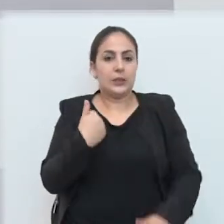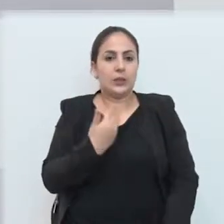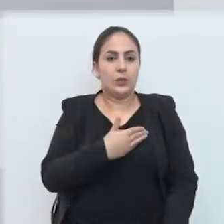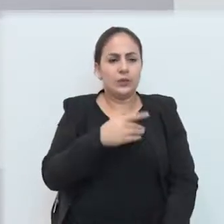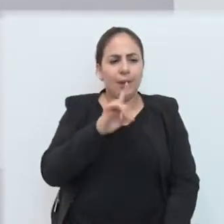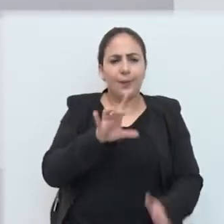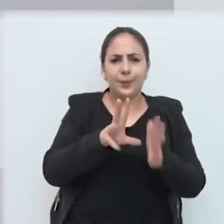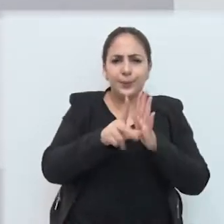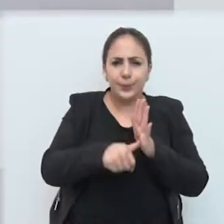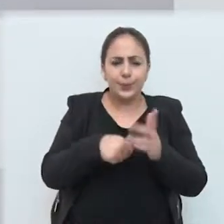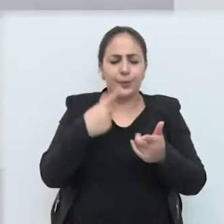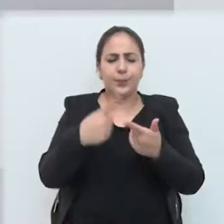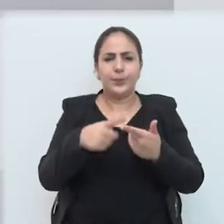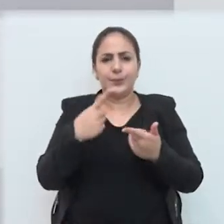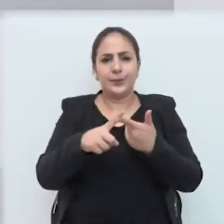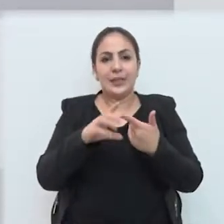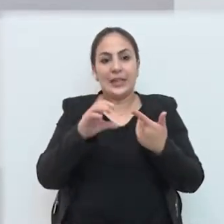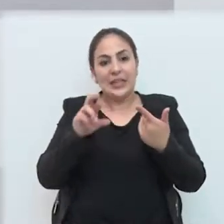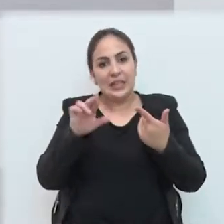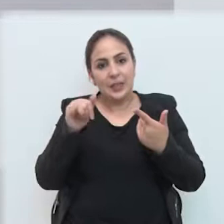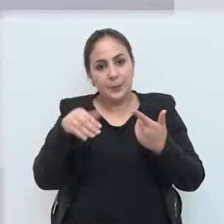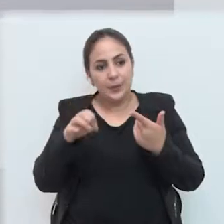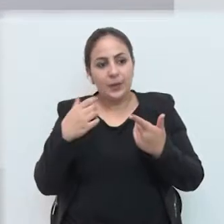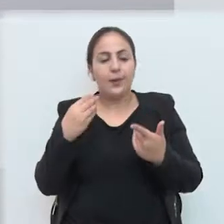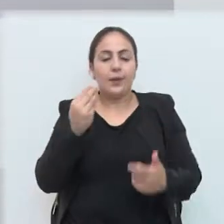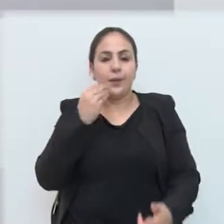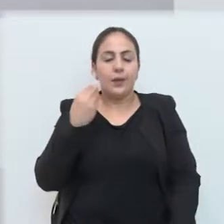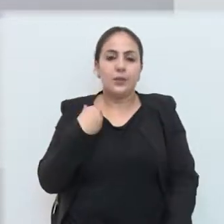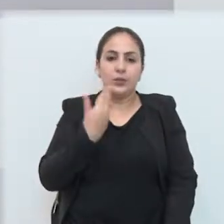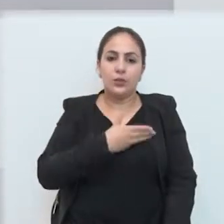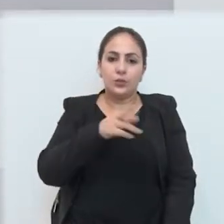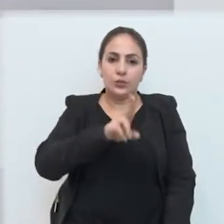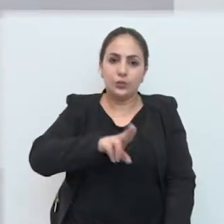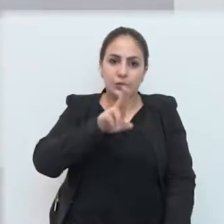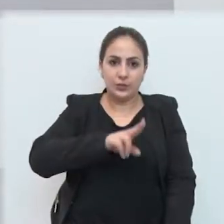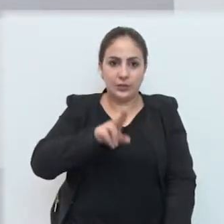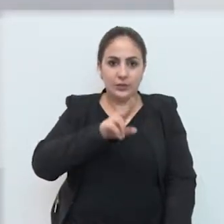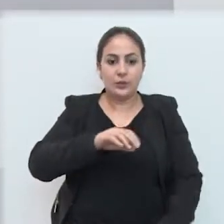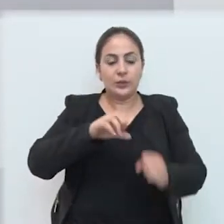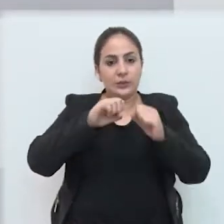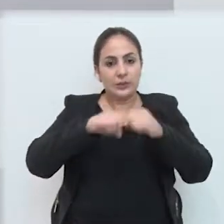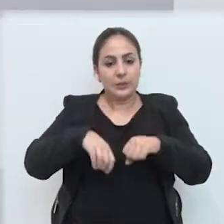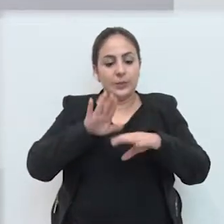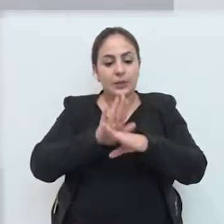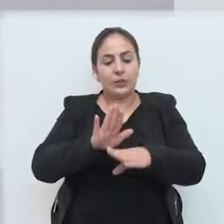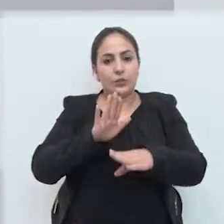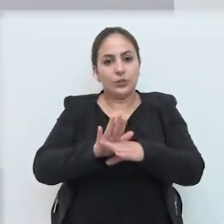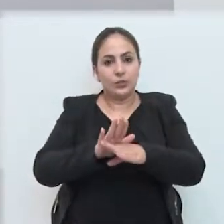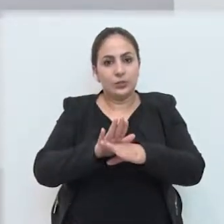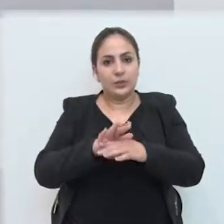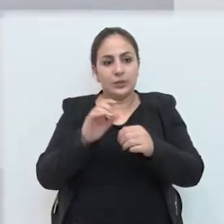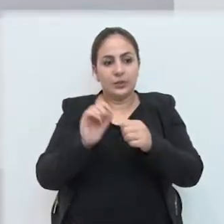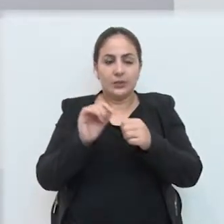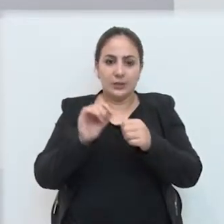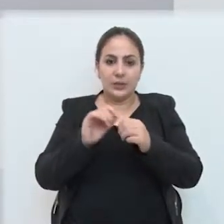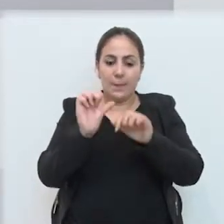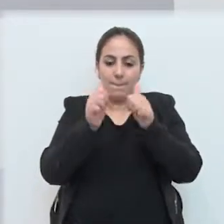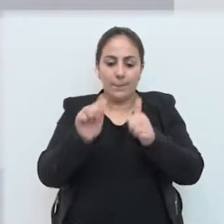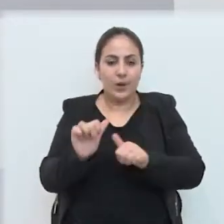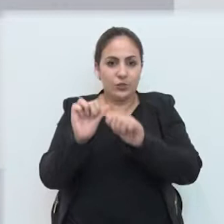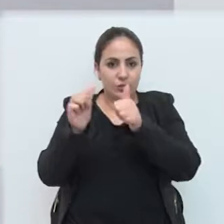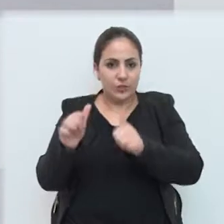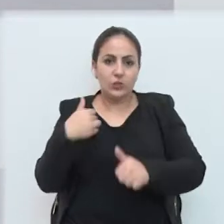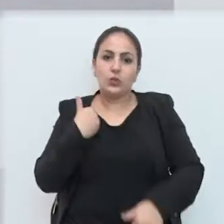sejam delituosos, criminosos, e obviamente que utilizando através desse sistema de colaboração no oferecimento